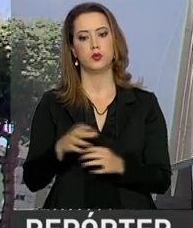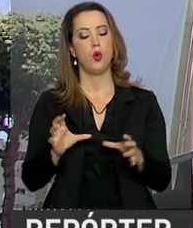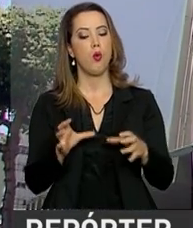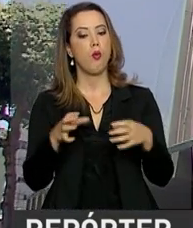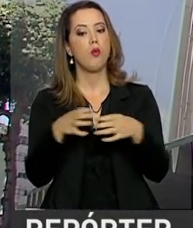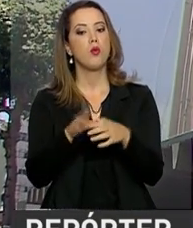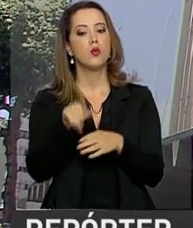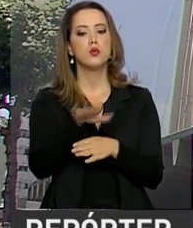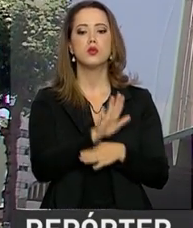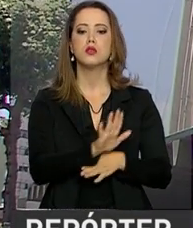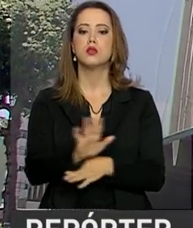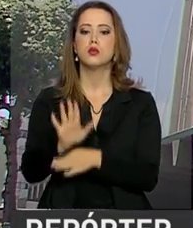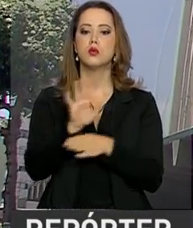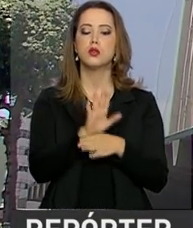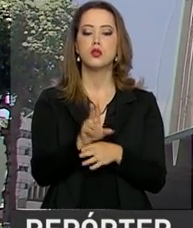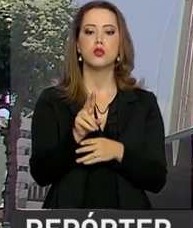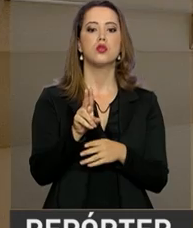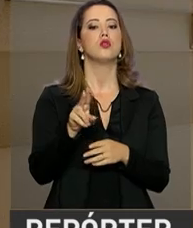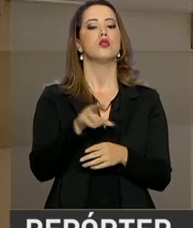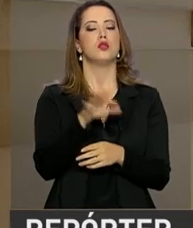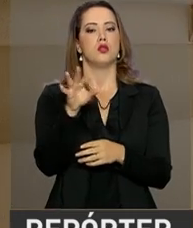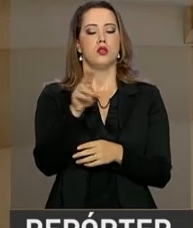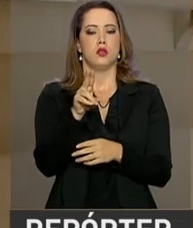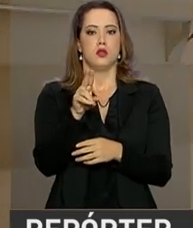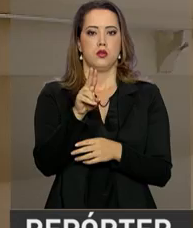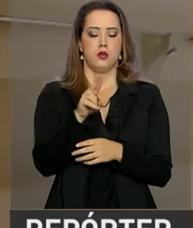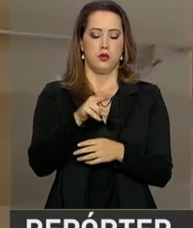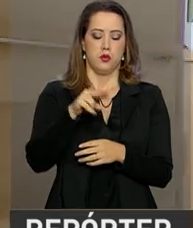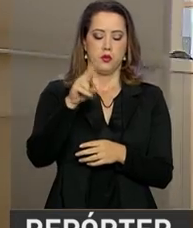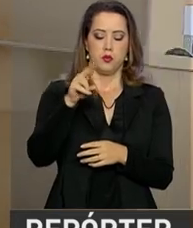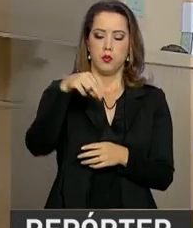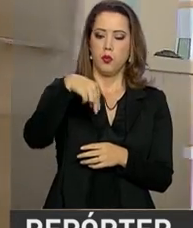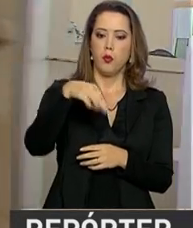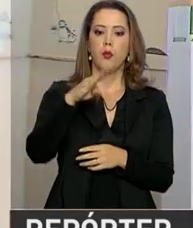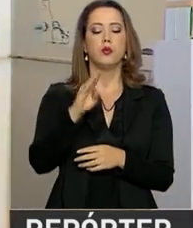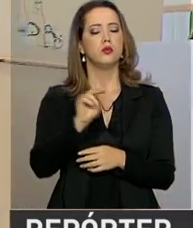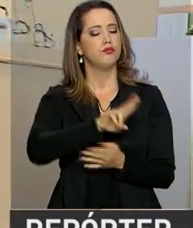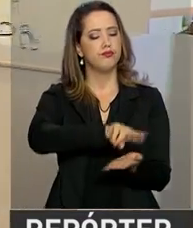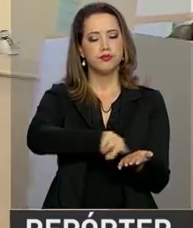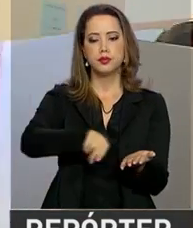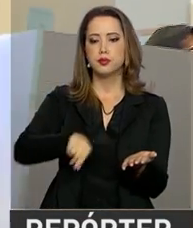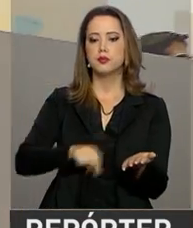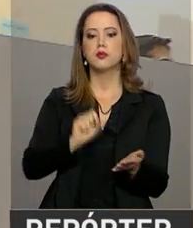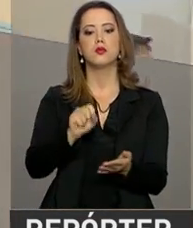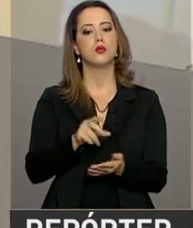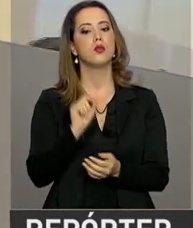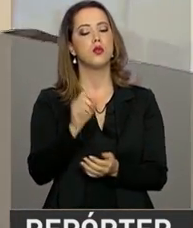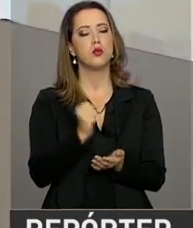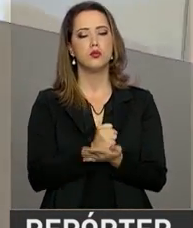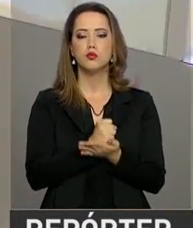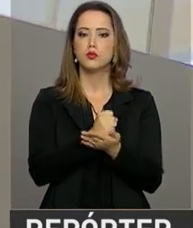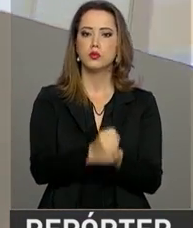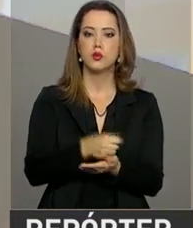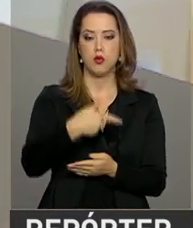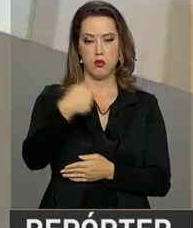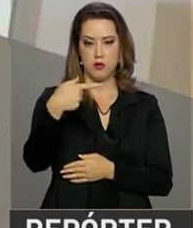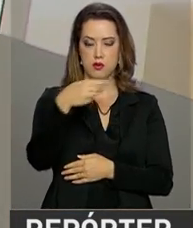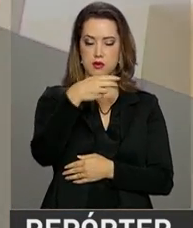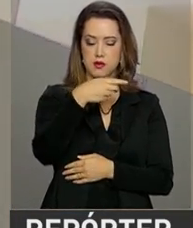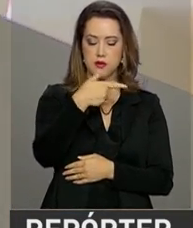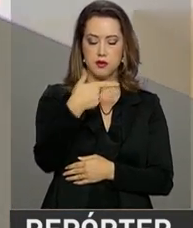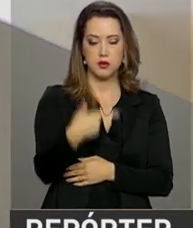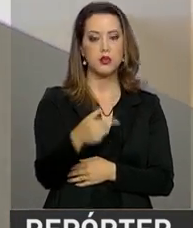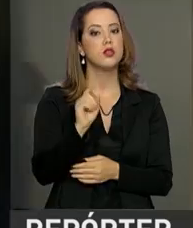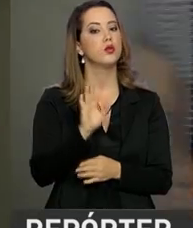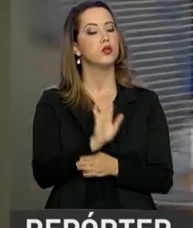amparados por universidades públicas que deverão entregar em até 72 horas um parecer técnico para ajudar os juízes